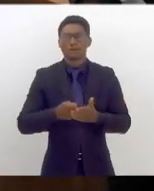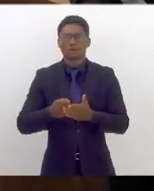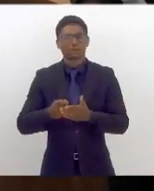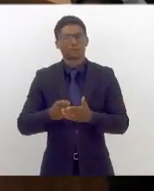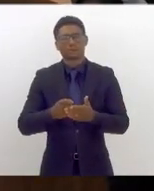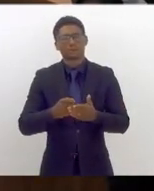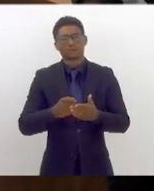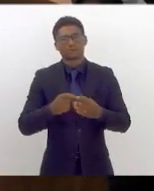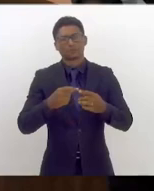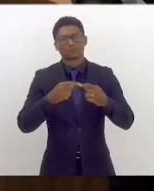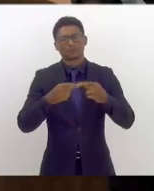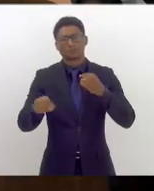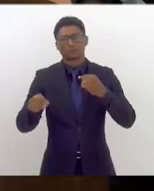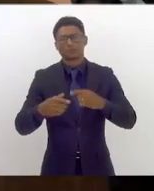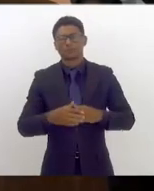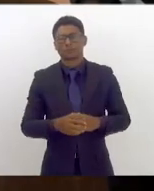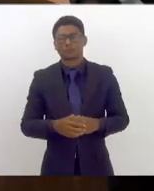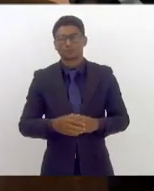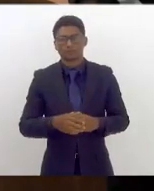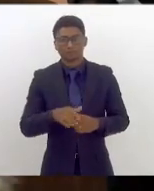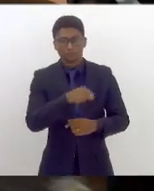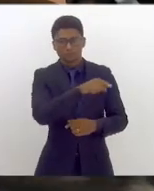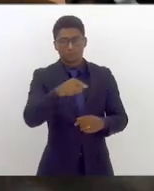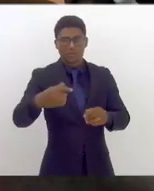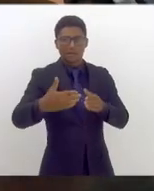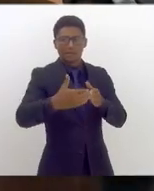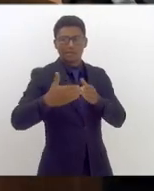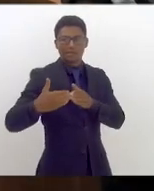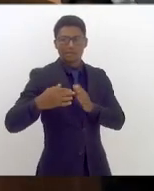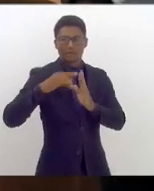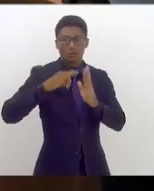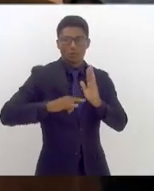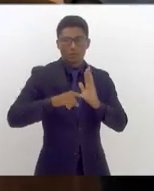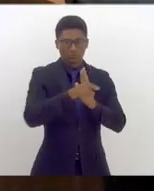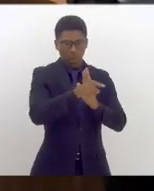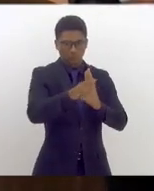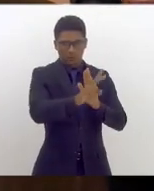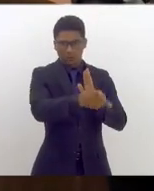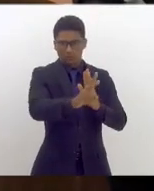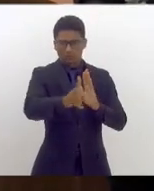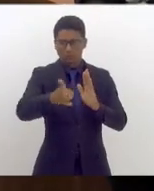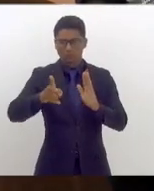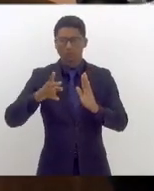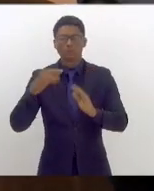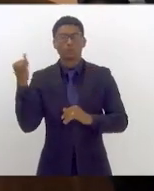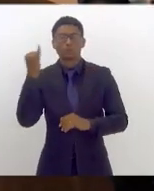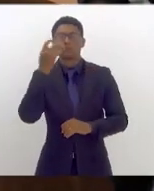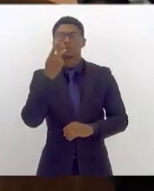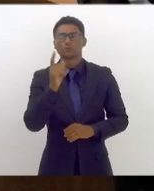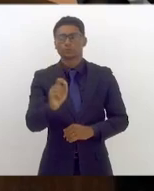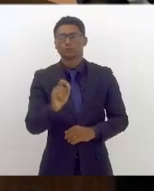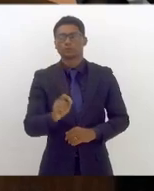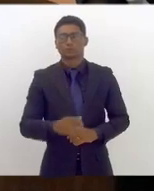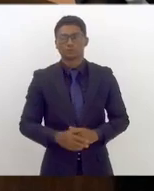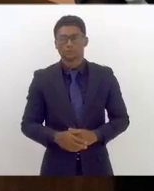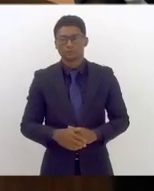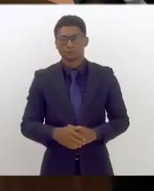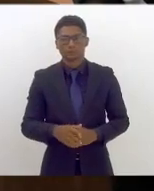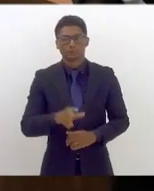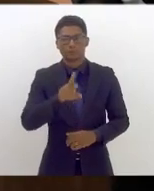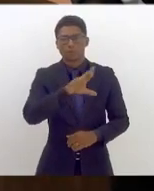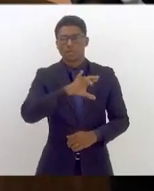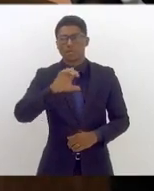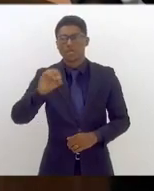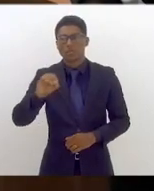as licenças elas foram preservadas e é importante dizer que a gente está falando do rio Paraíba